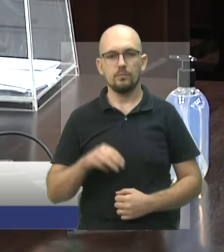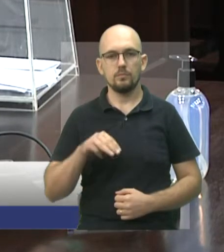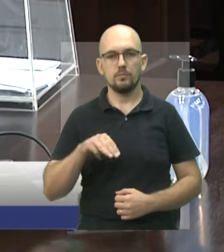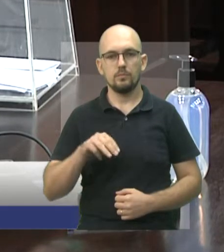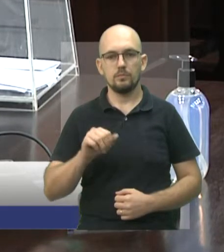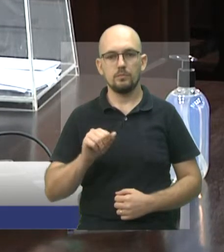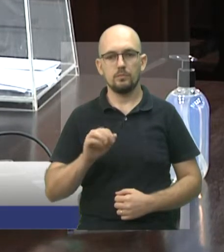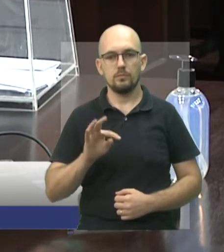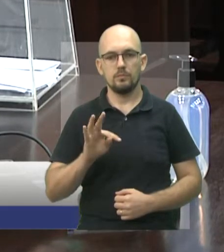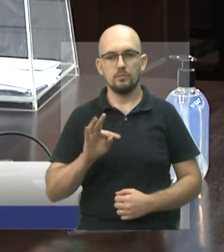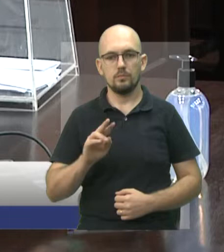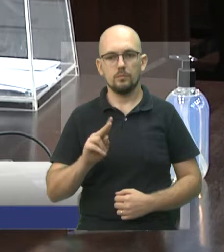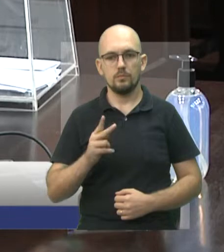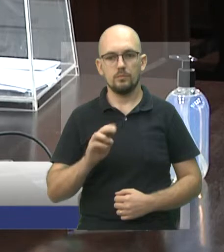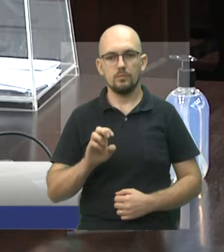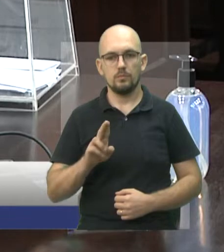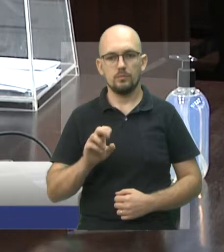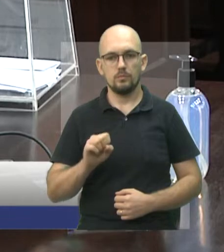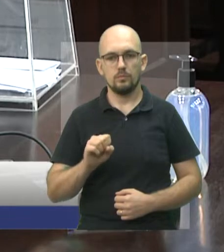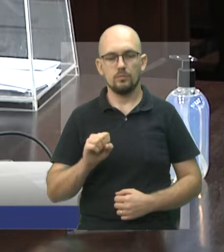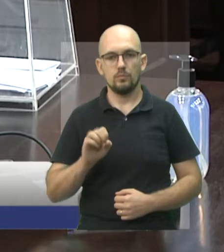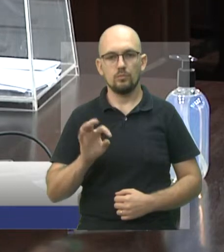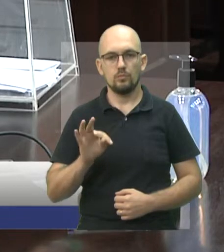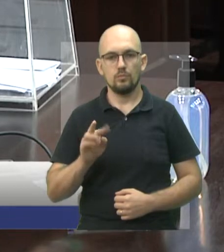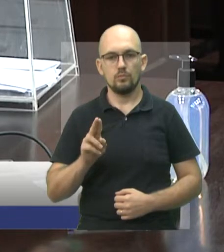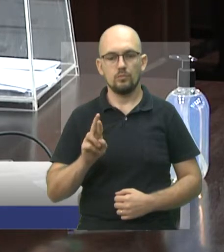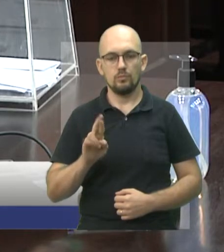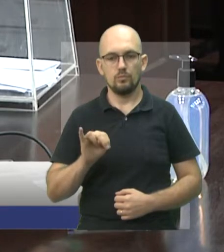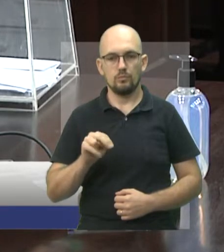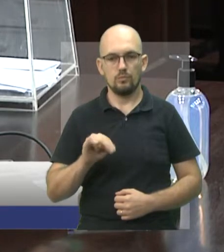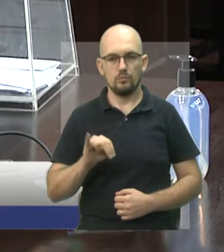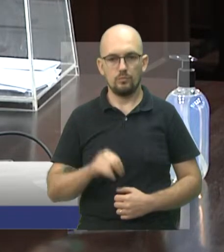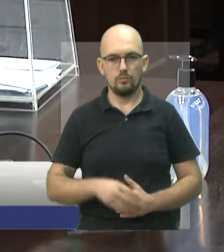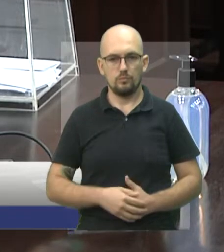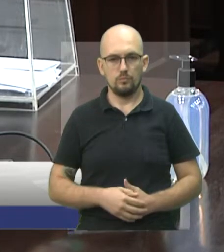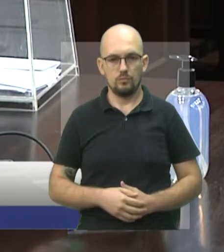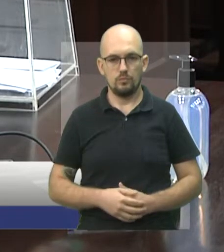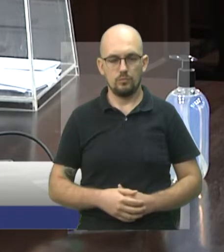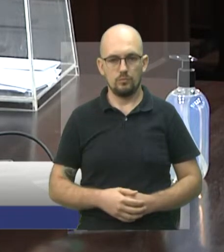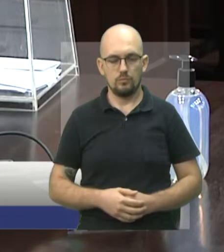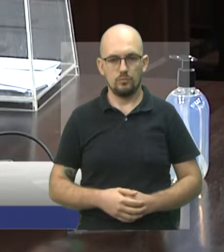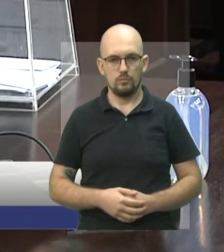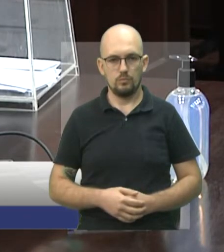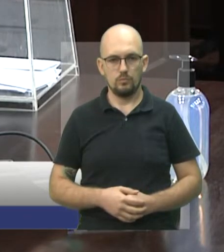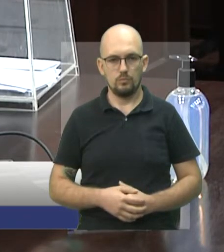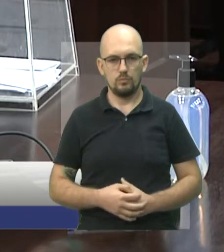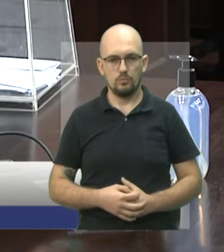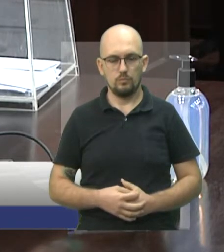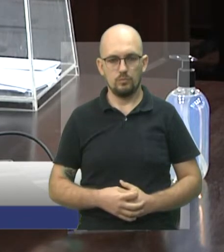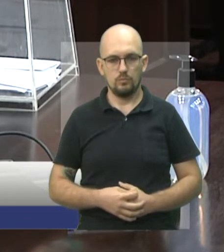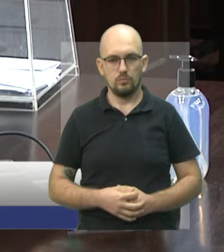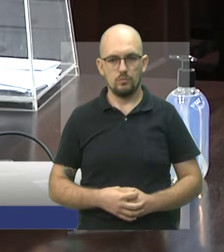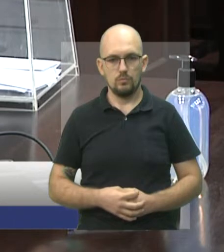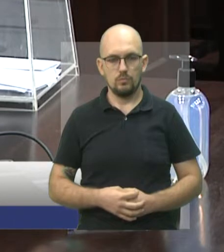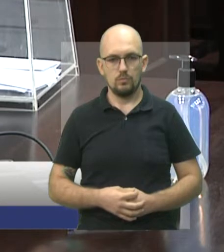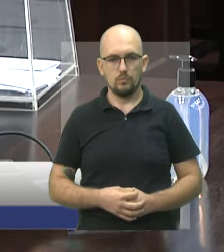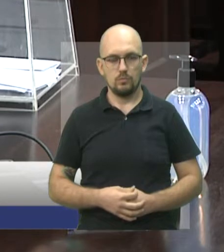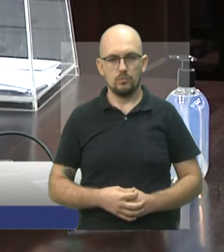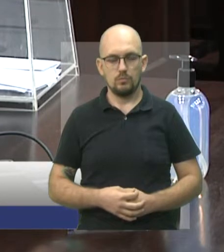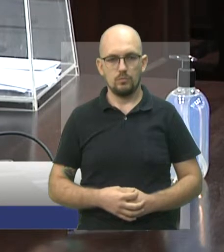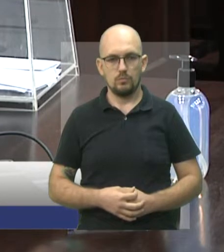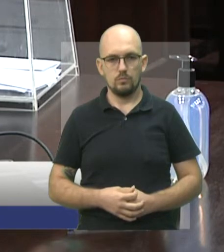Matheus Henrique Turini.